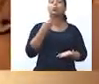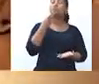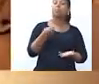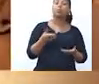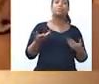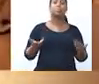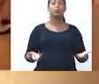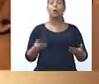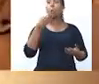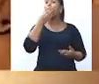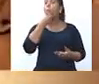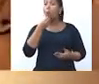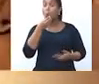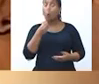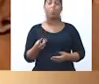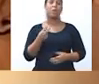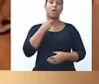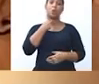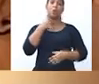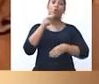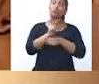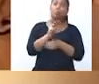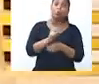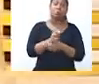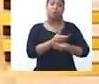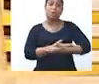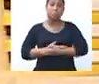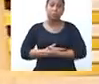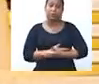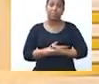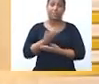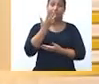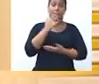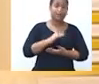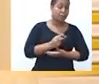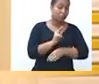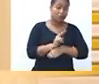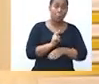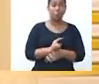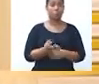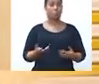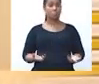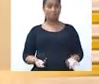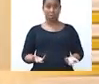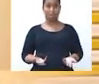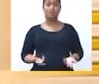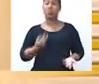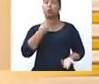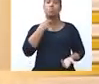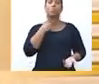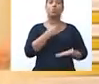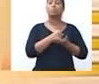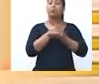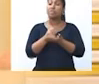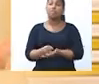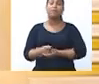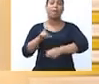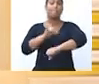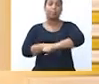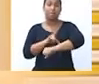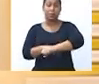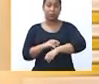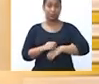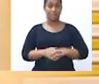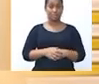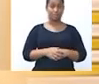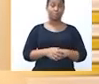dizer, então, um homem, ele não pode cuidar de uma criança pequena, ele não tem condições, ele não pode levar a menininha no banheiro. Quer